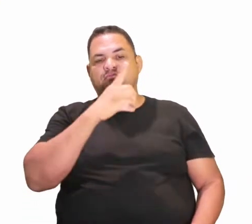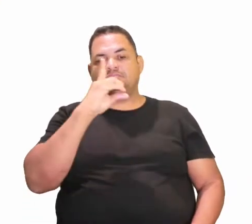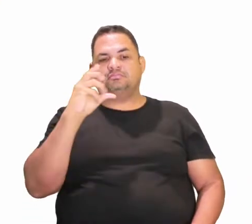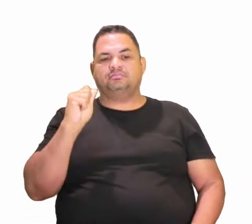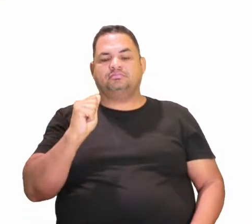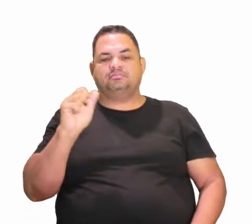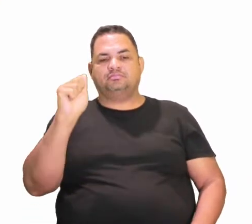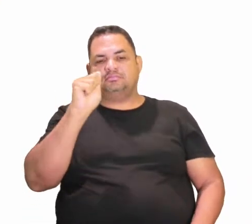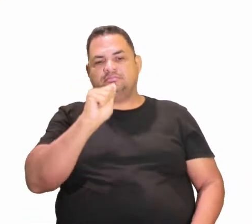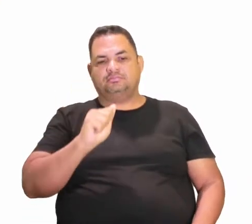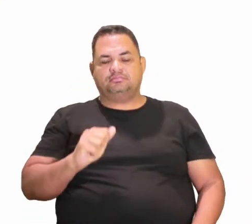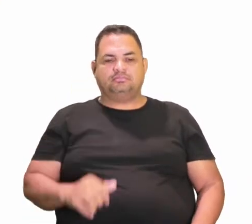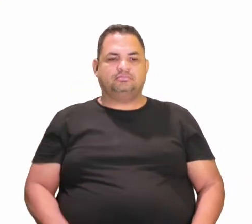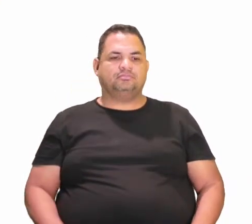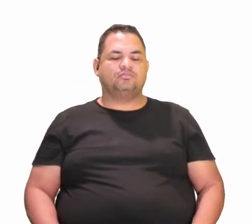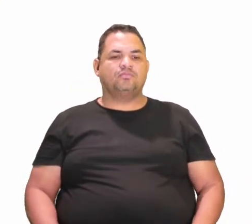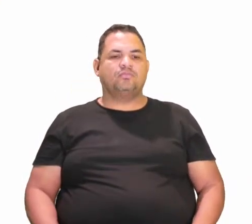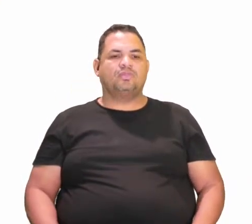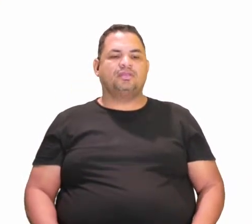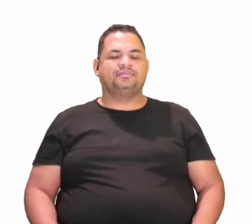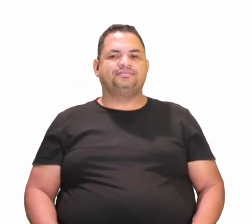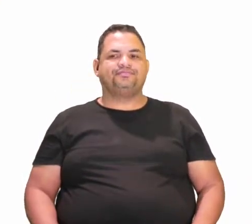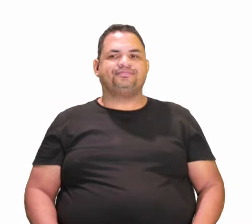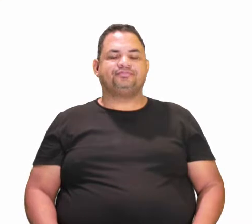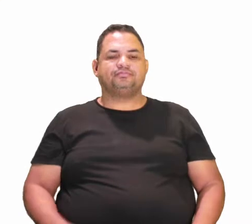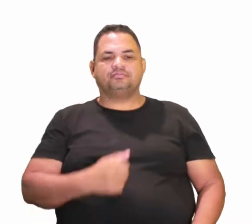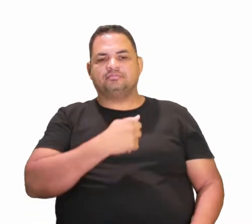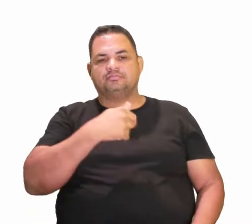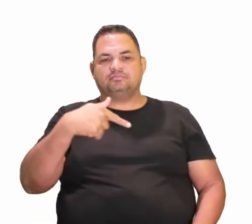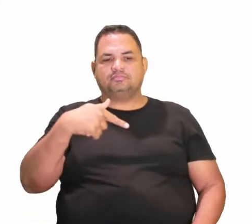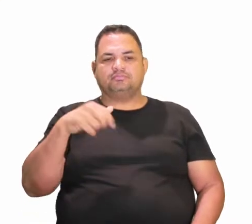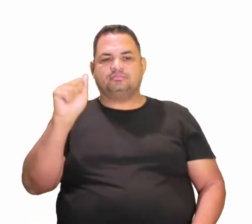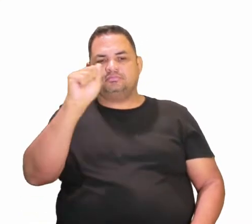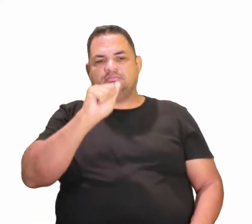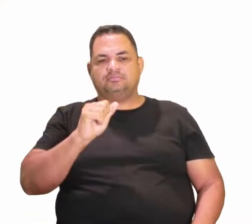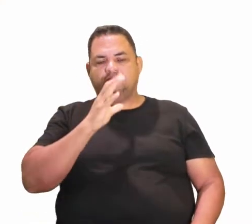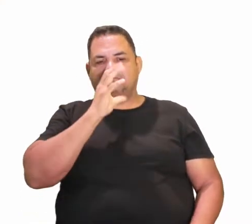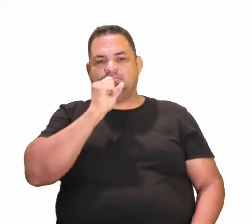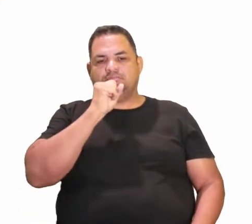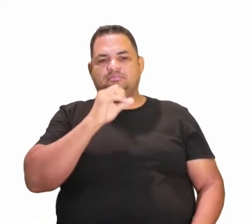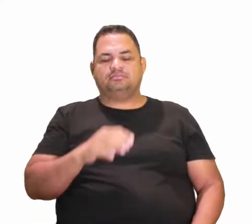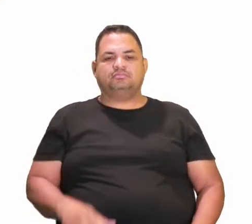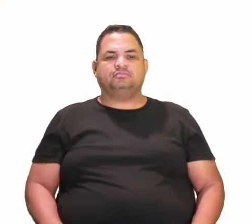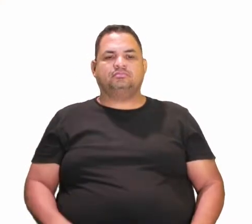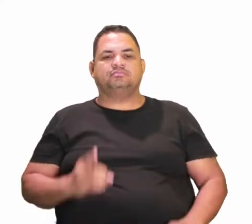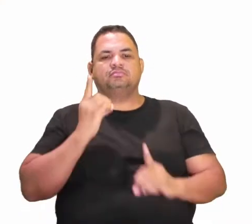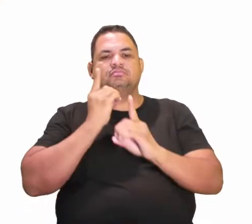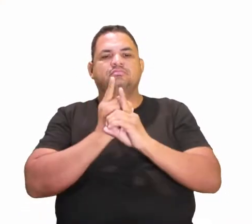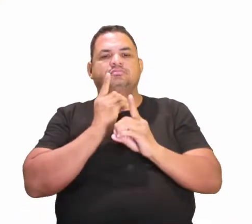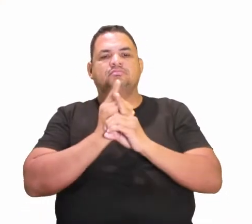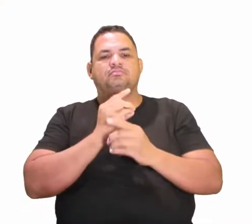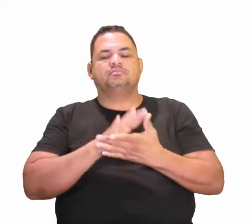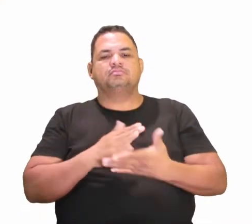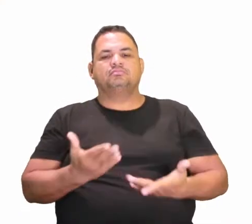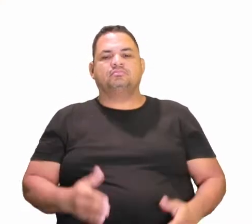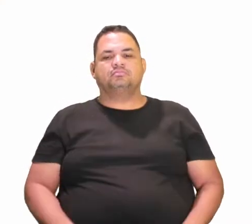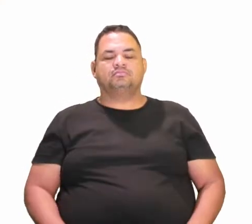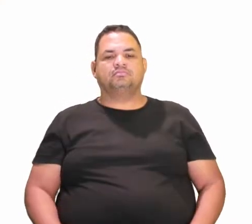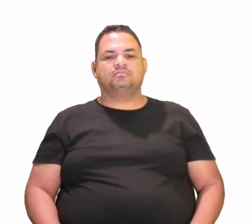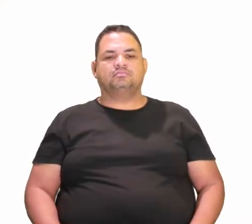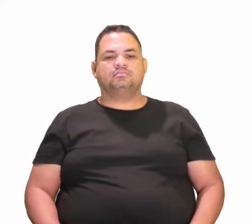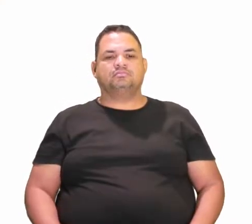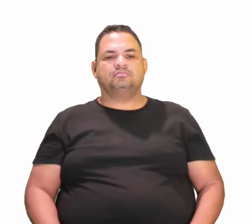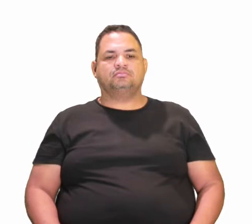aulas vai ser no dia 17 de agosto no sábado a gente vê o endereço de